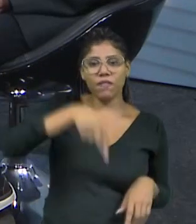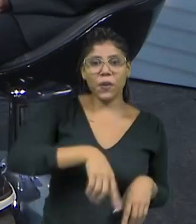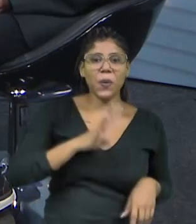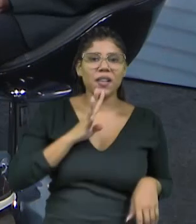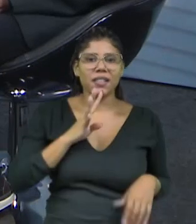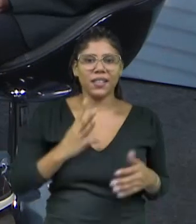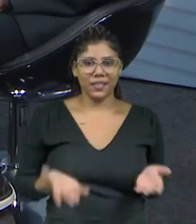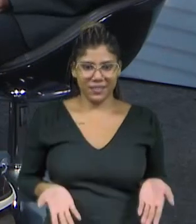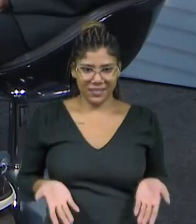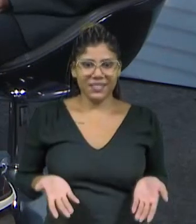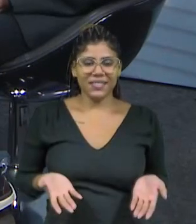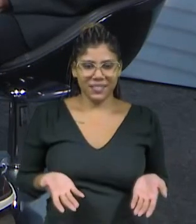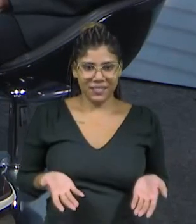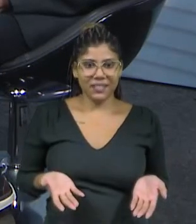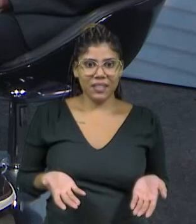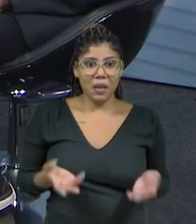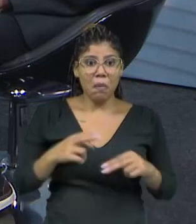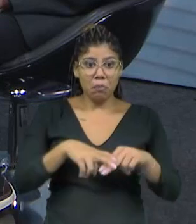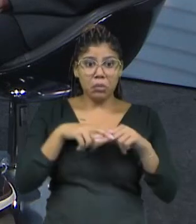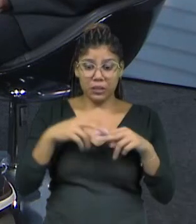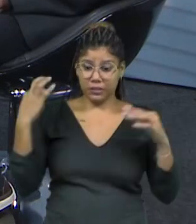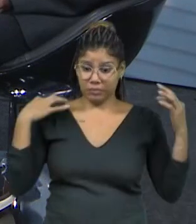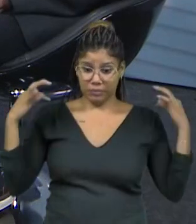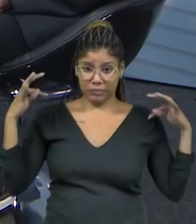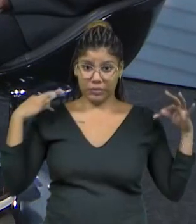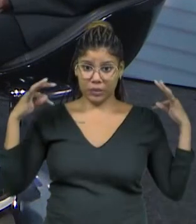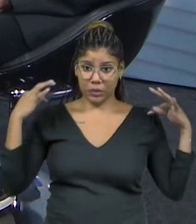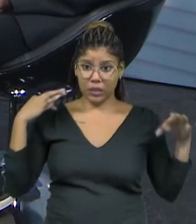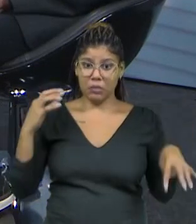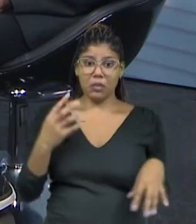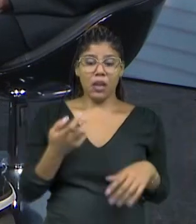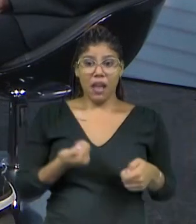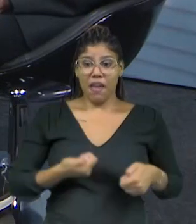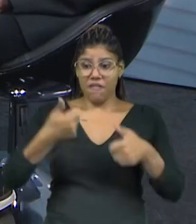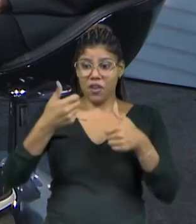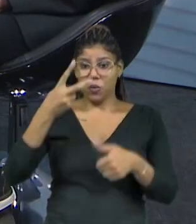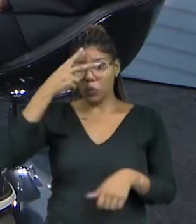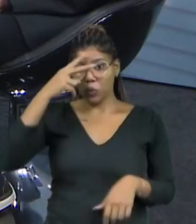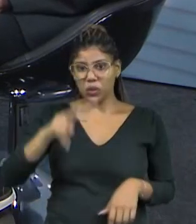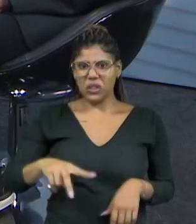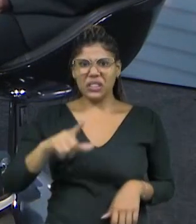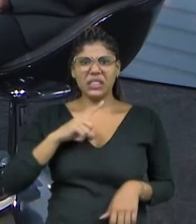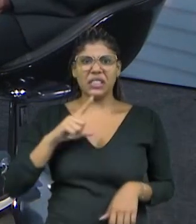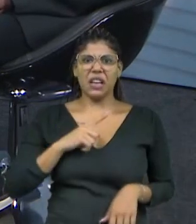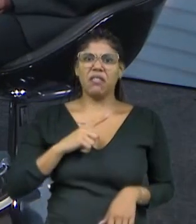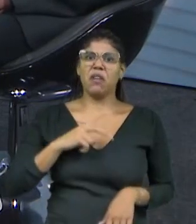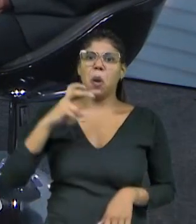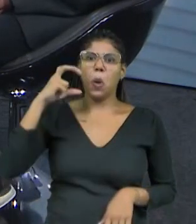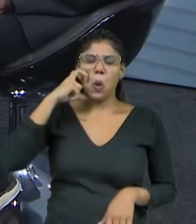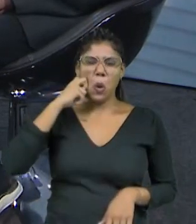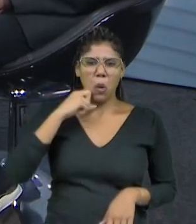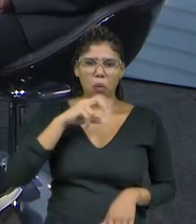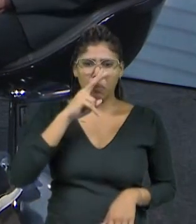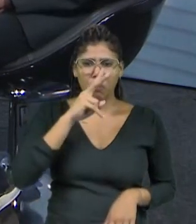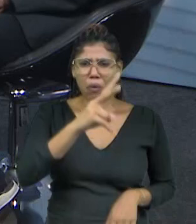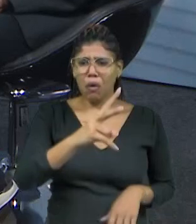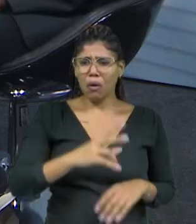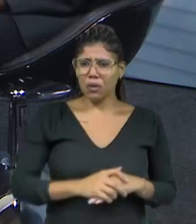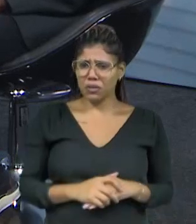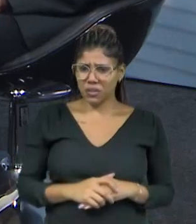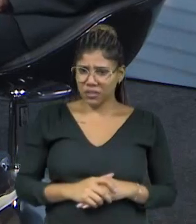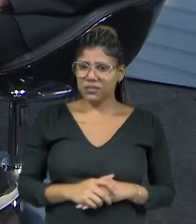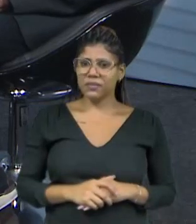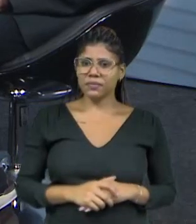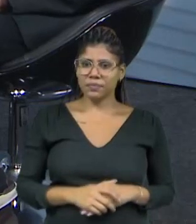4,3 bilhões de faturamento no Réveillon, 2 dias, uma ideia interessante, que vai ser agora. Já vão copiar por